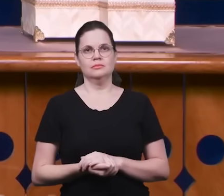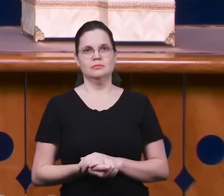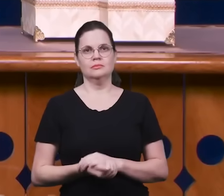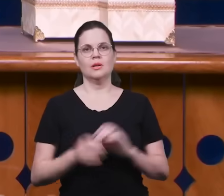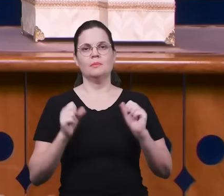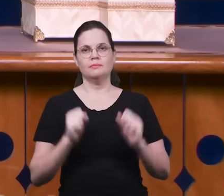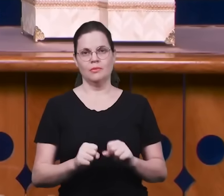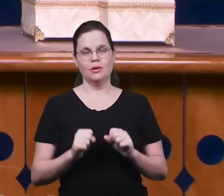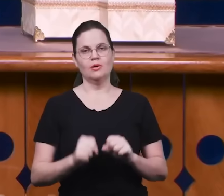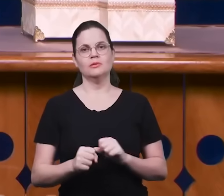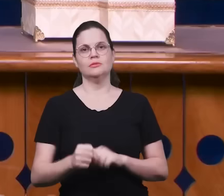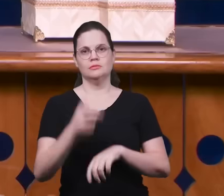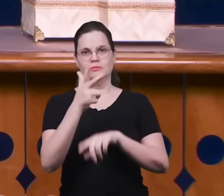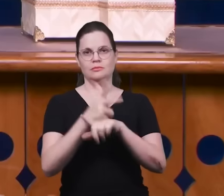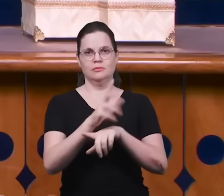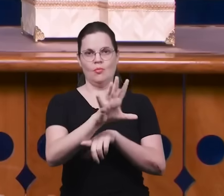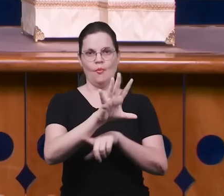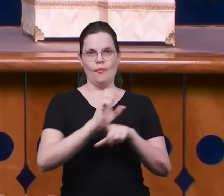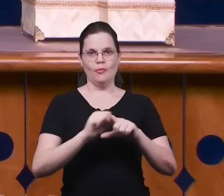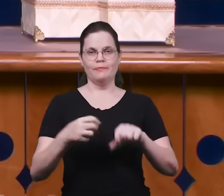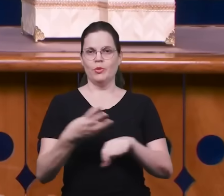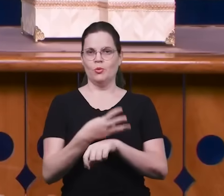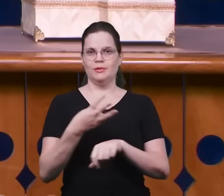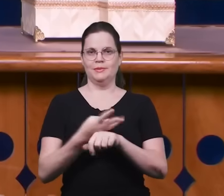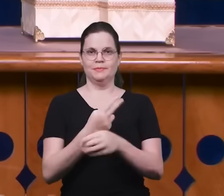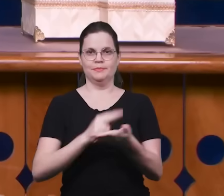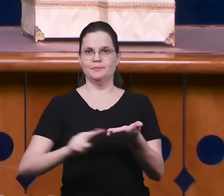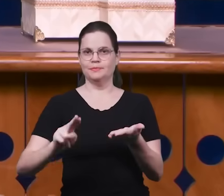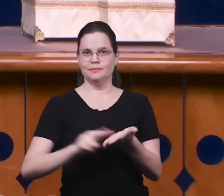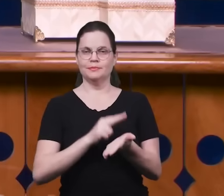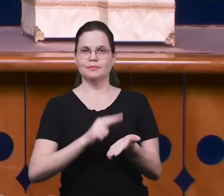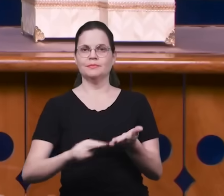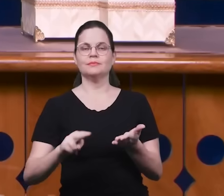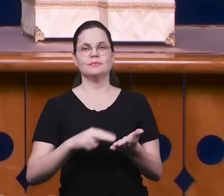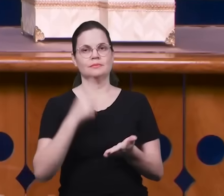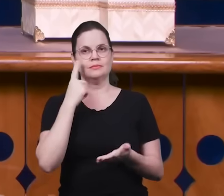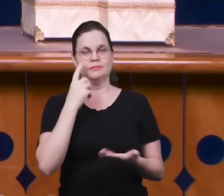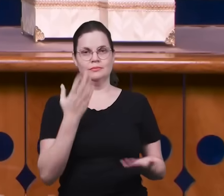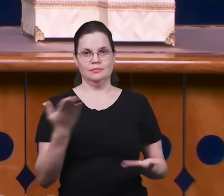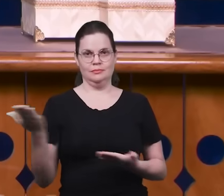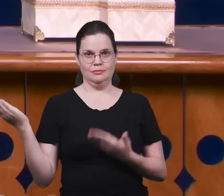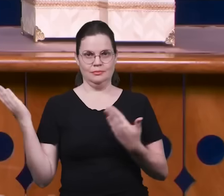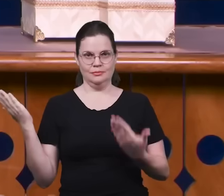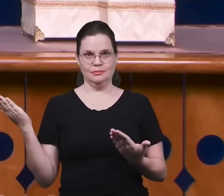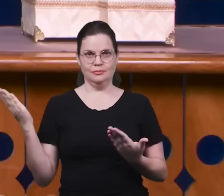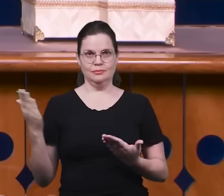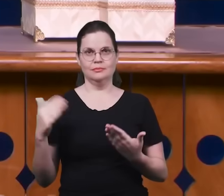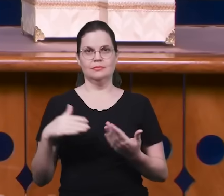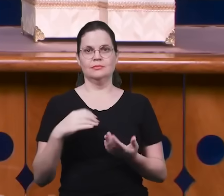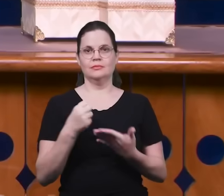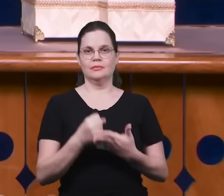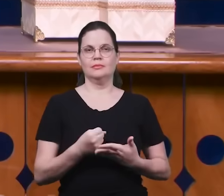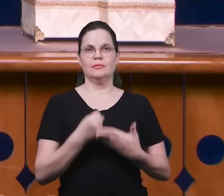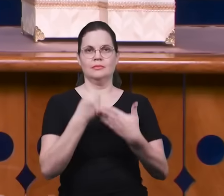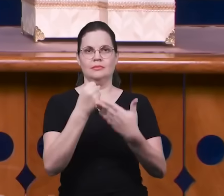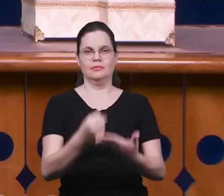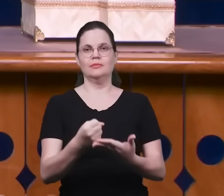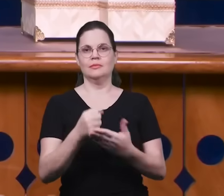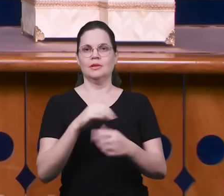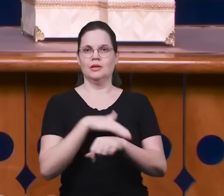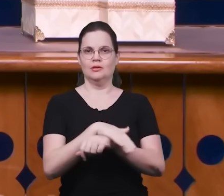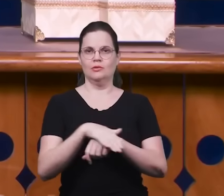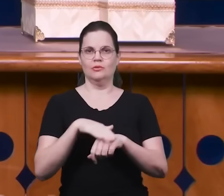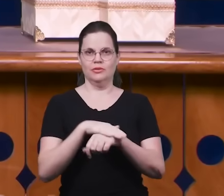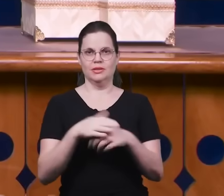escaneie esse QR Code que você será redirecionado a um contato para fornecer